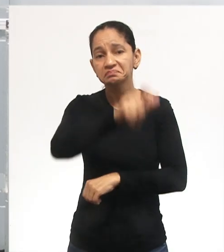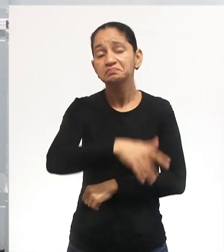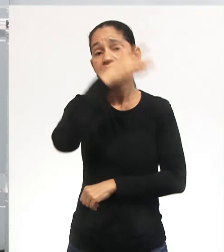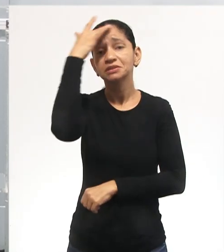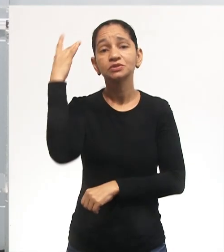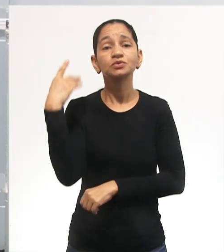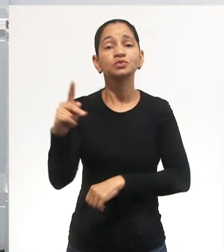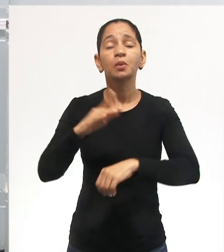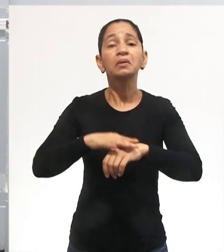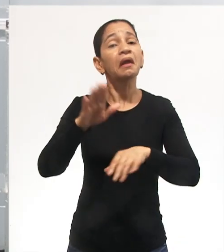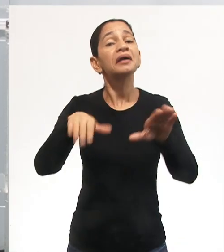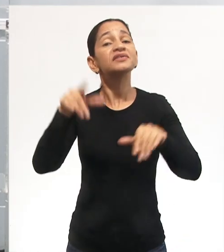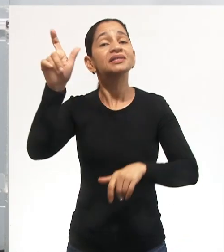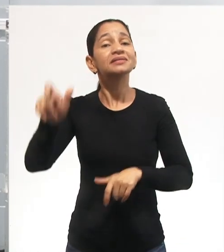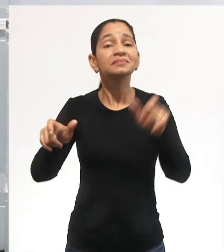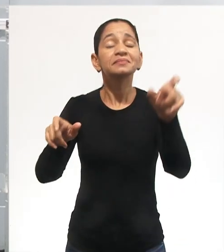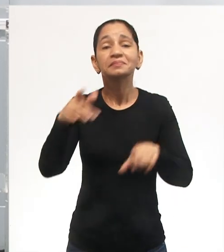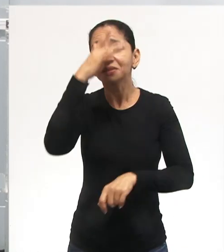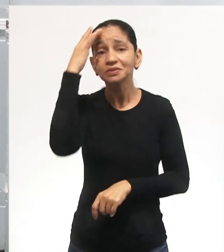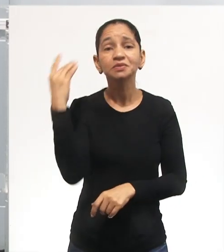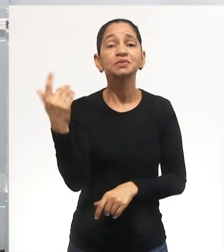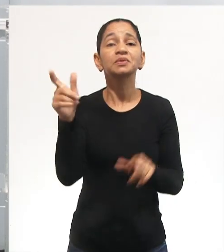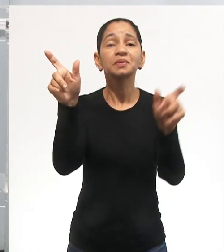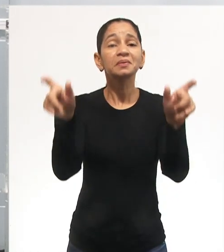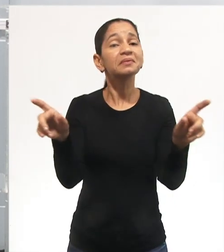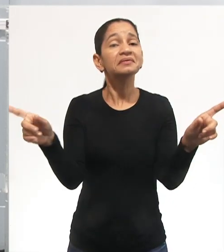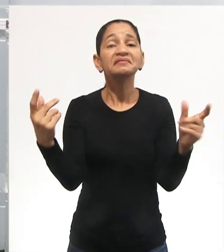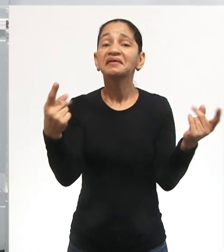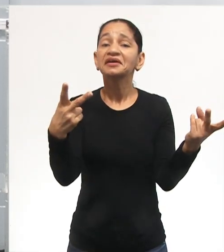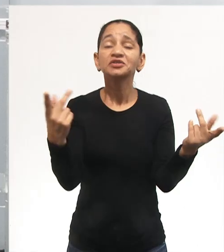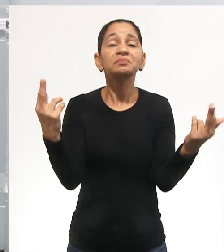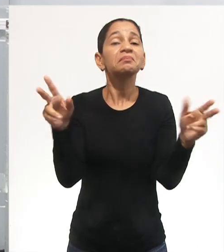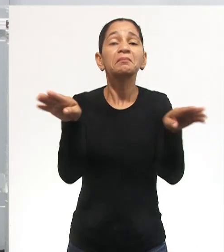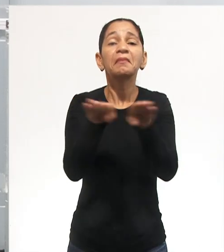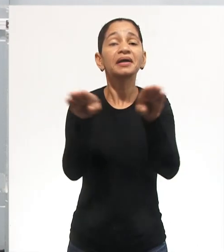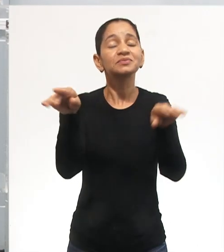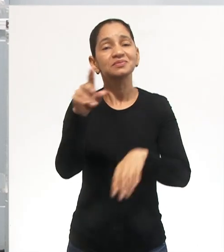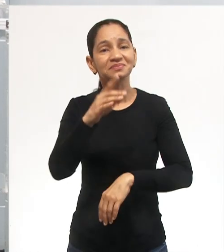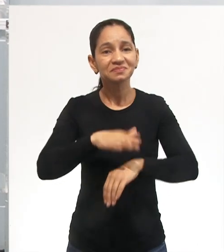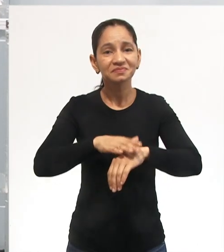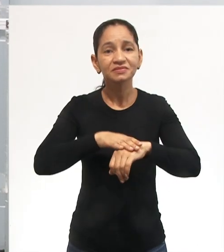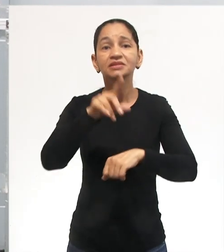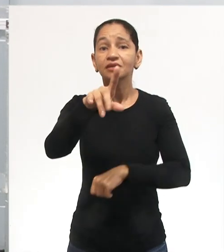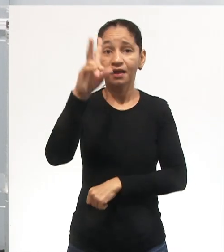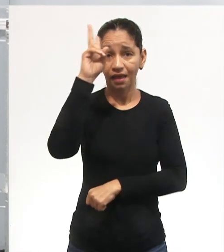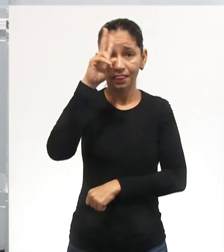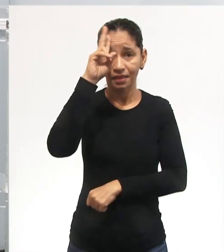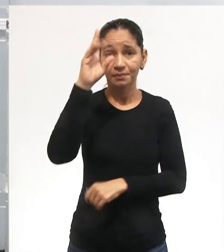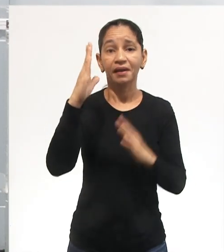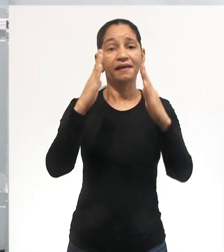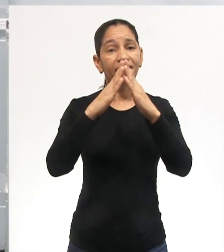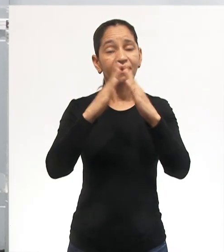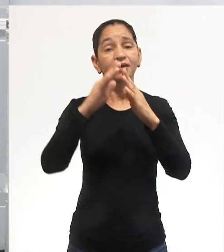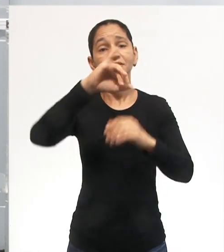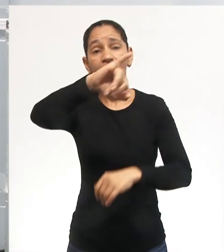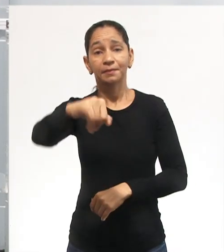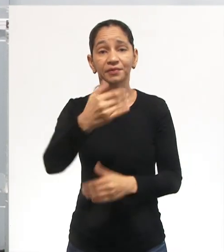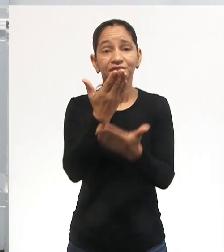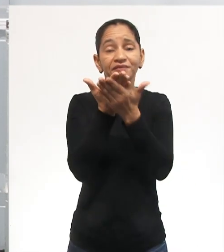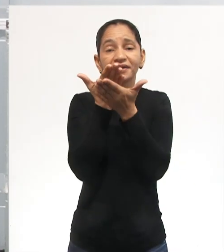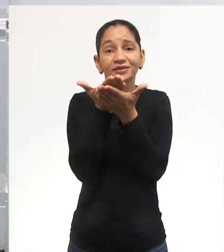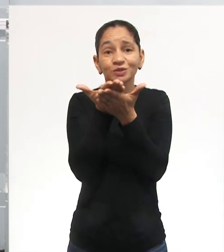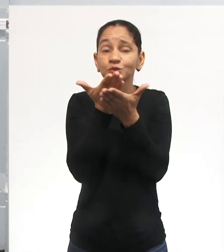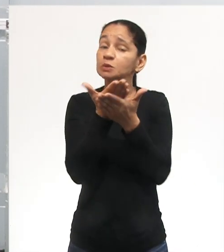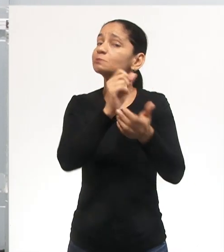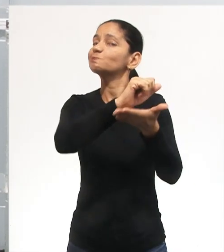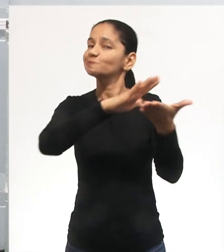que empresa vende para empresa. Eu espero que tu tenha aprendido, eu espero que tu possa relembrar o material em casa. Aproveita para estudar, fazer